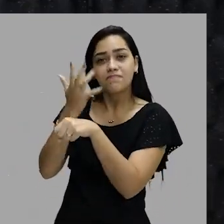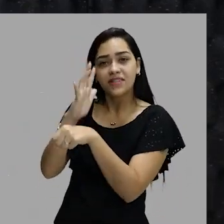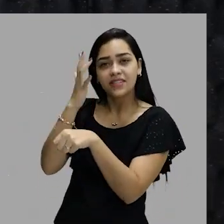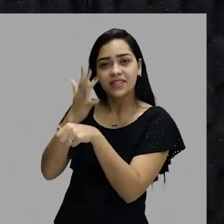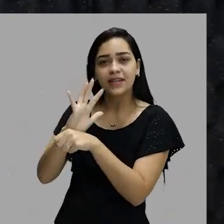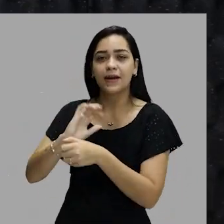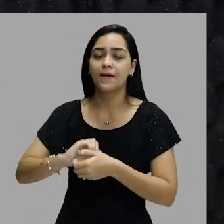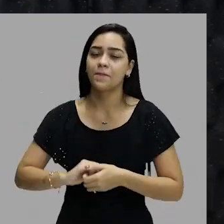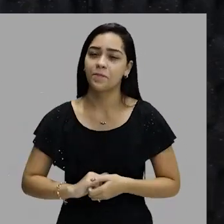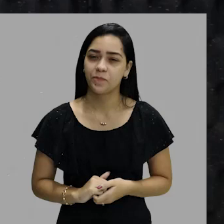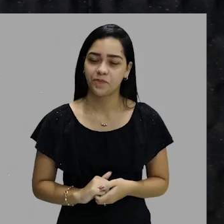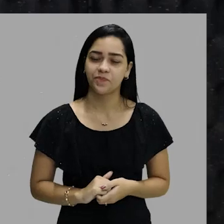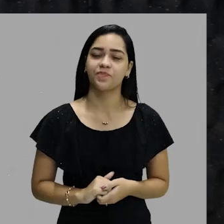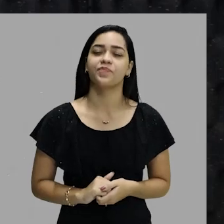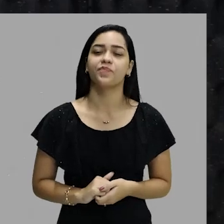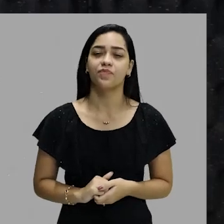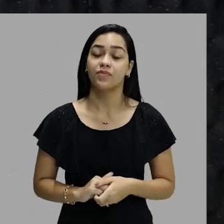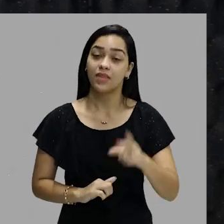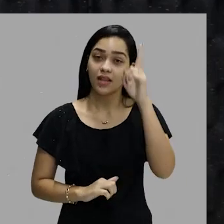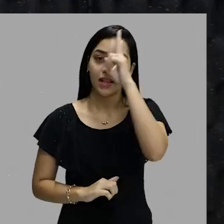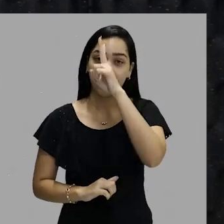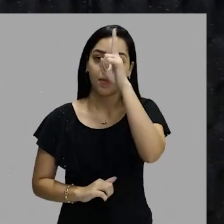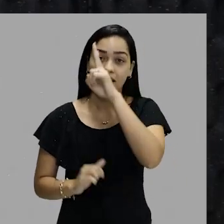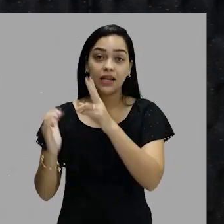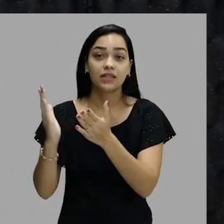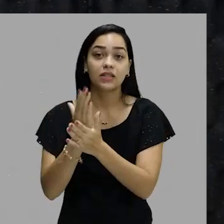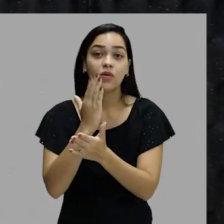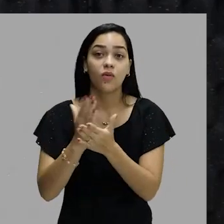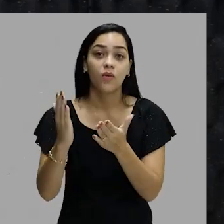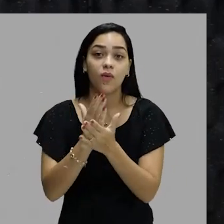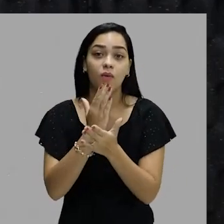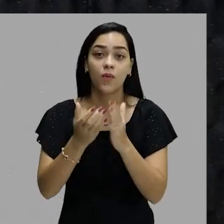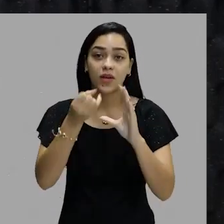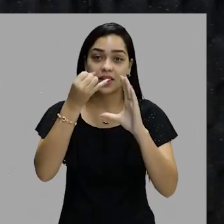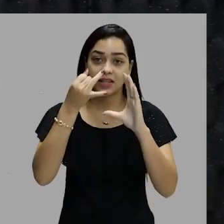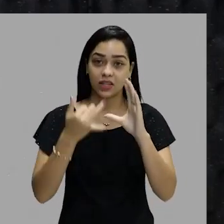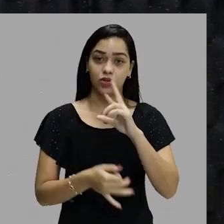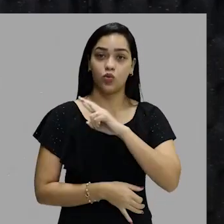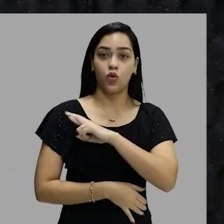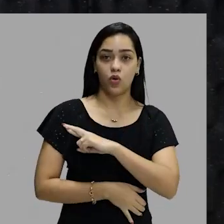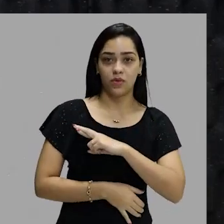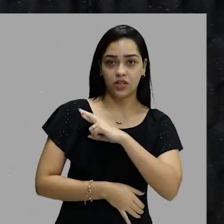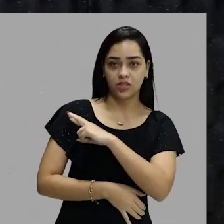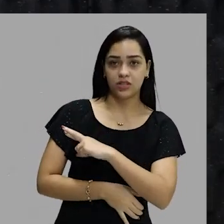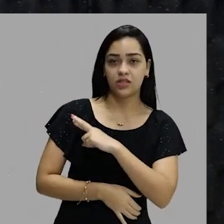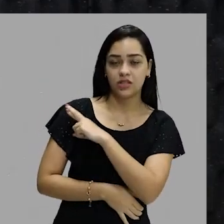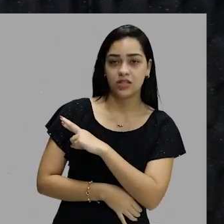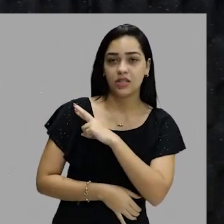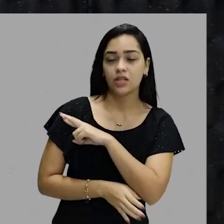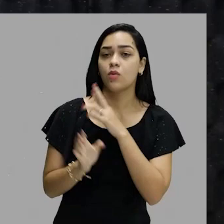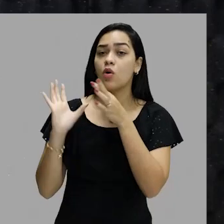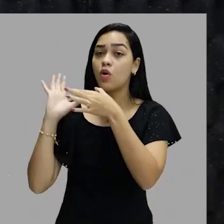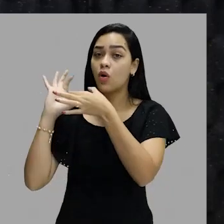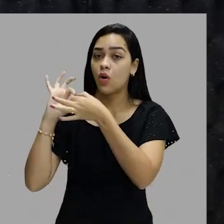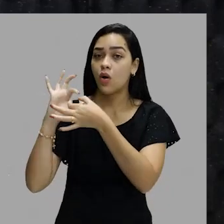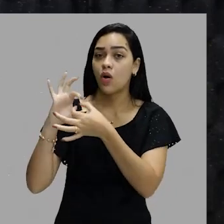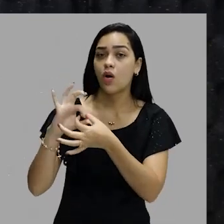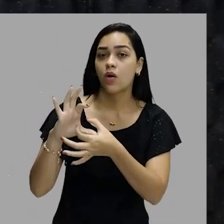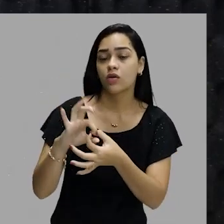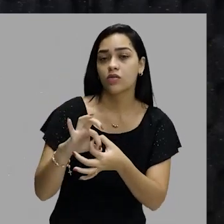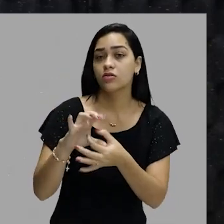exercitar, fazer exercícios, lembrar de algumas características do romantismo, contextualizando